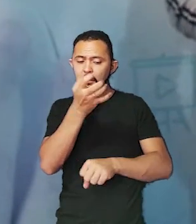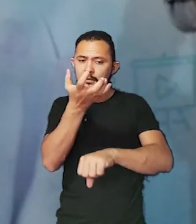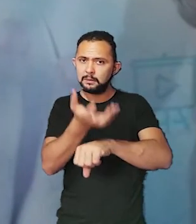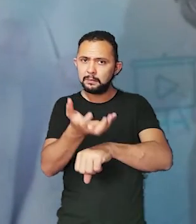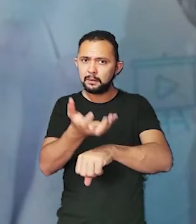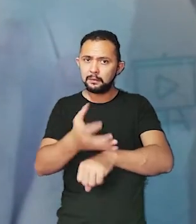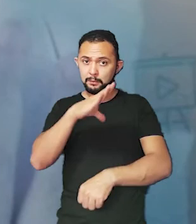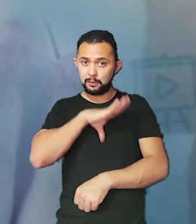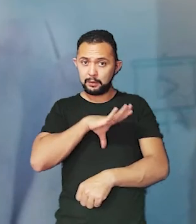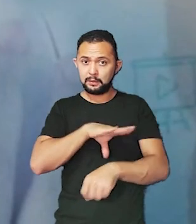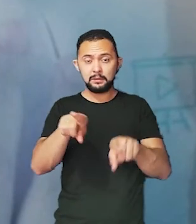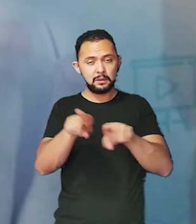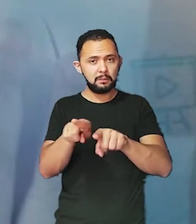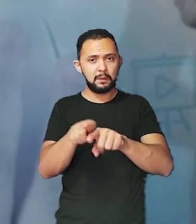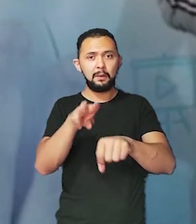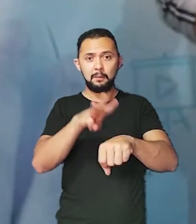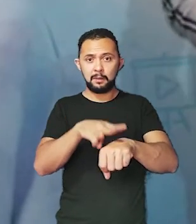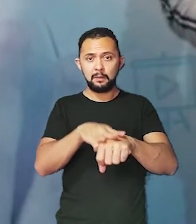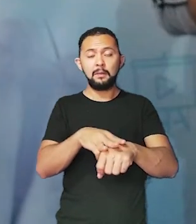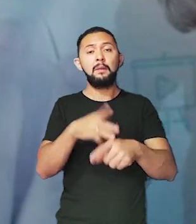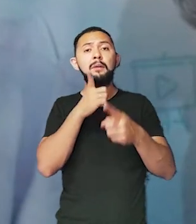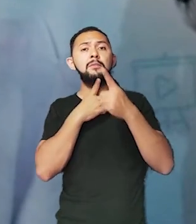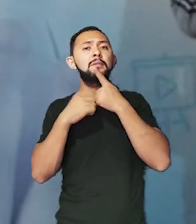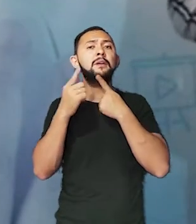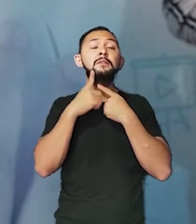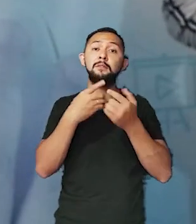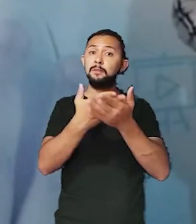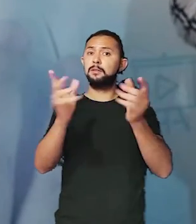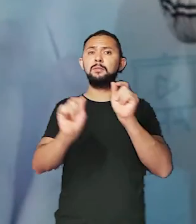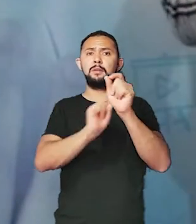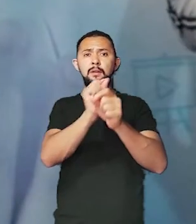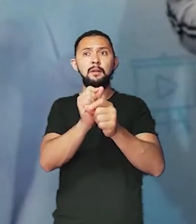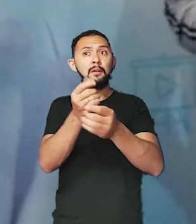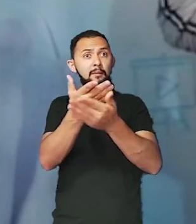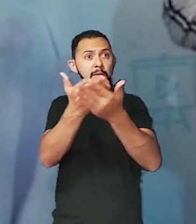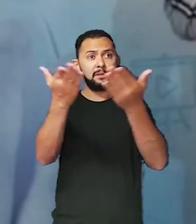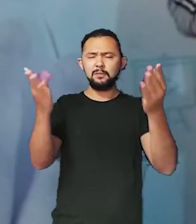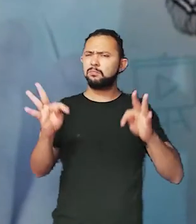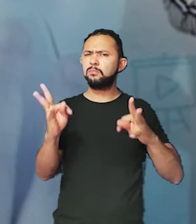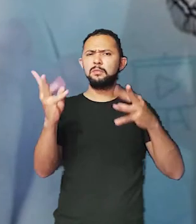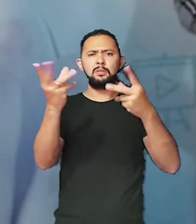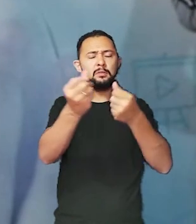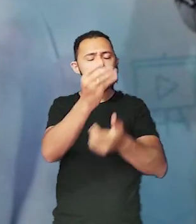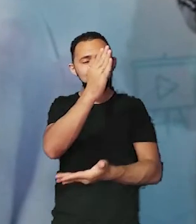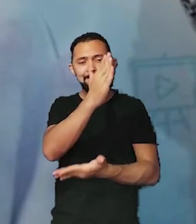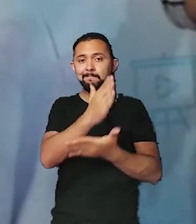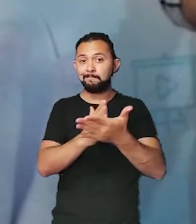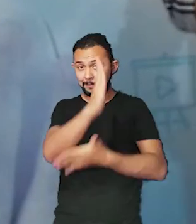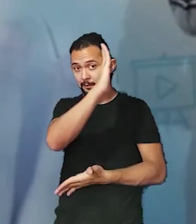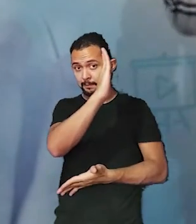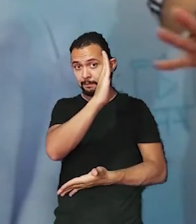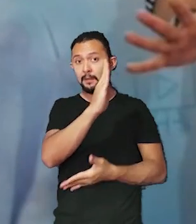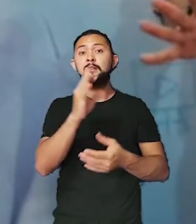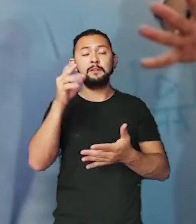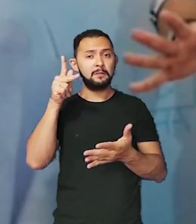matemática. Nosso maior desejo, como disse lá a oração, é que todos vocês sejam aprovados, ok? E é de verdade, gente.